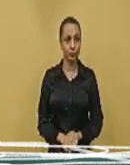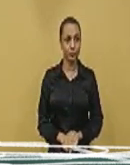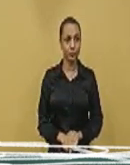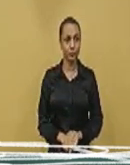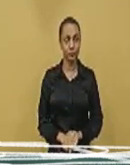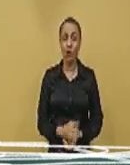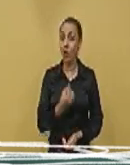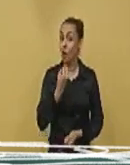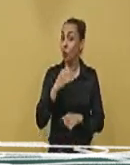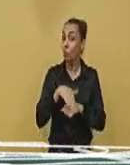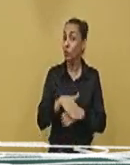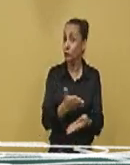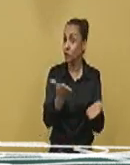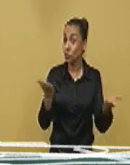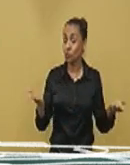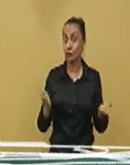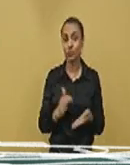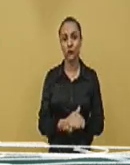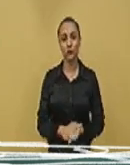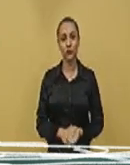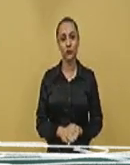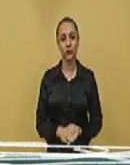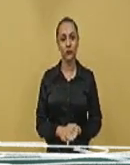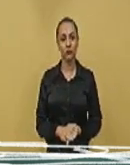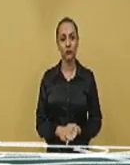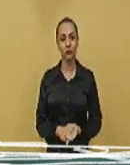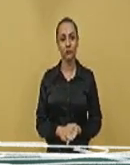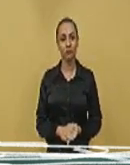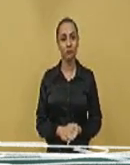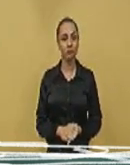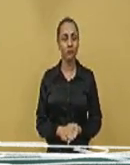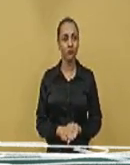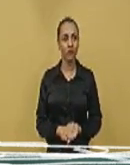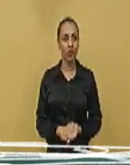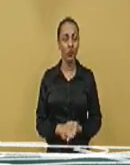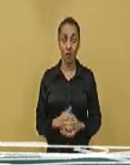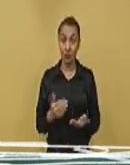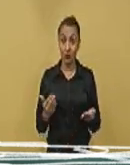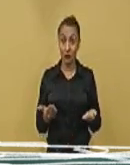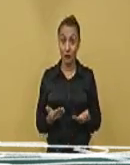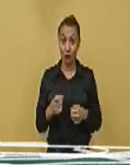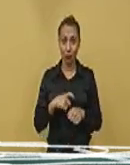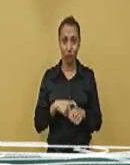Boa noite a todos. É um processo